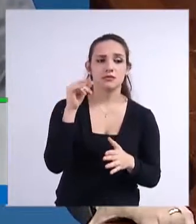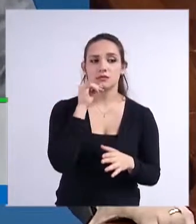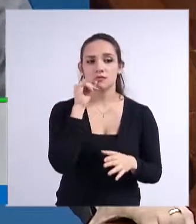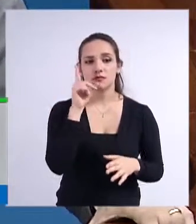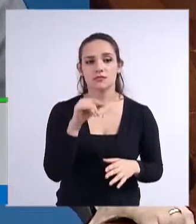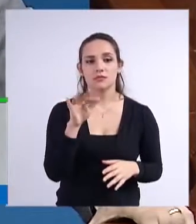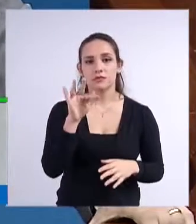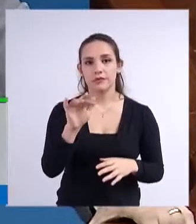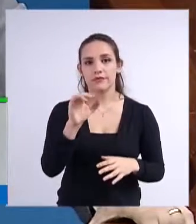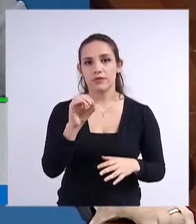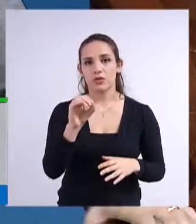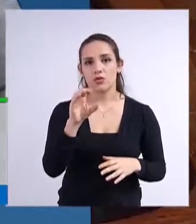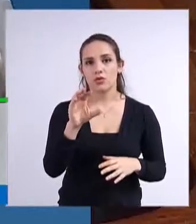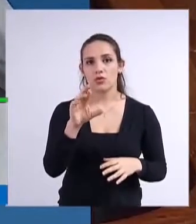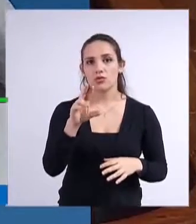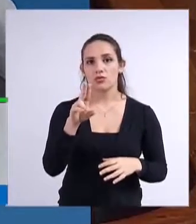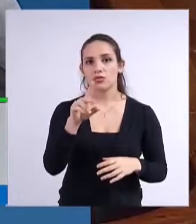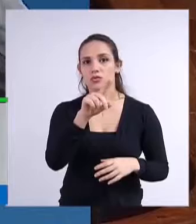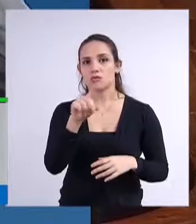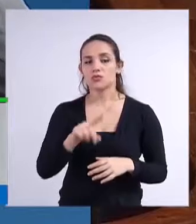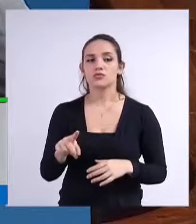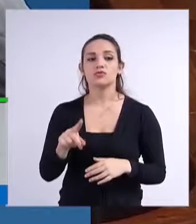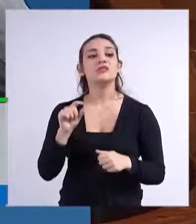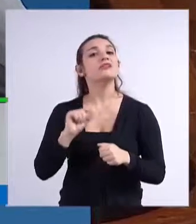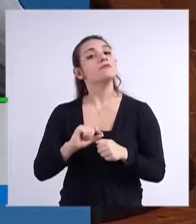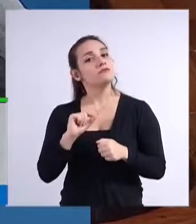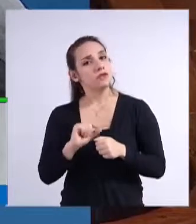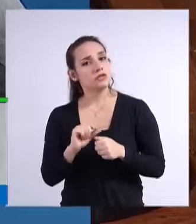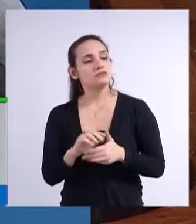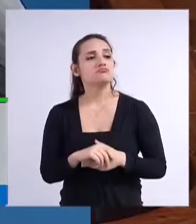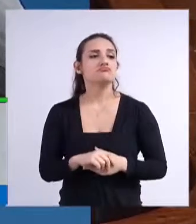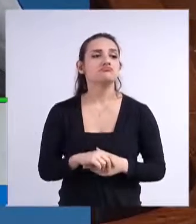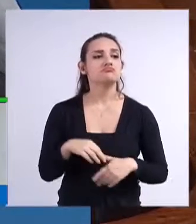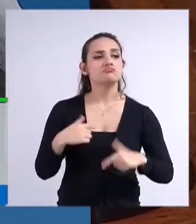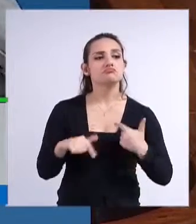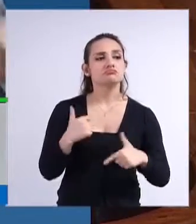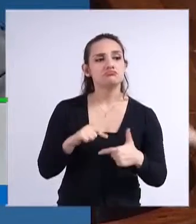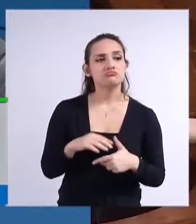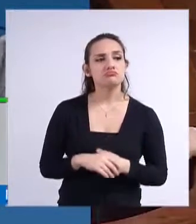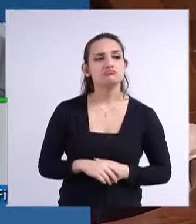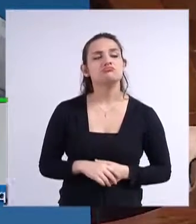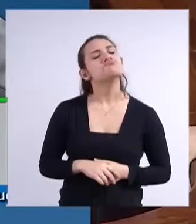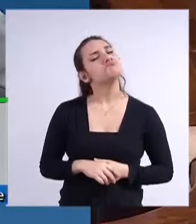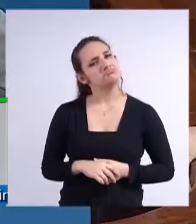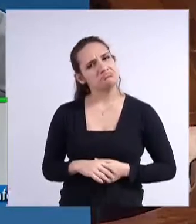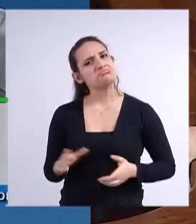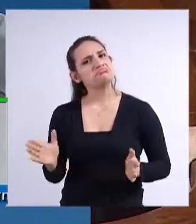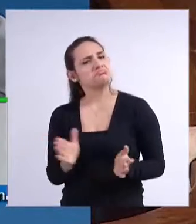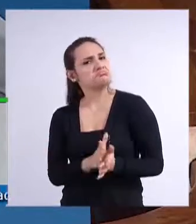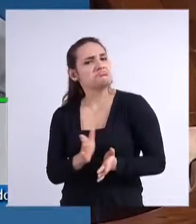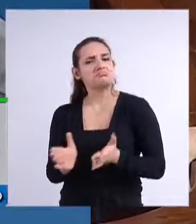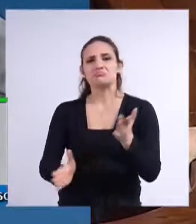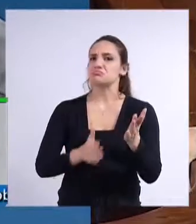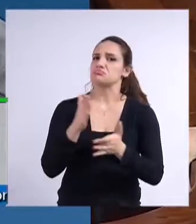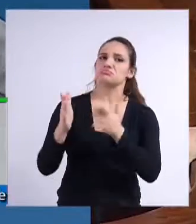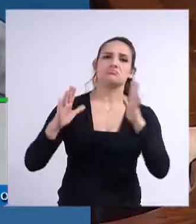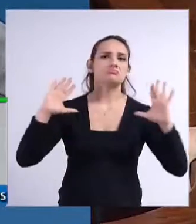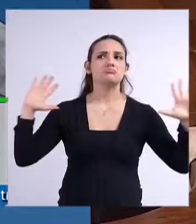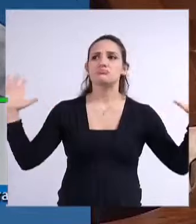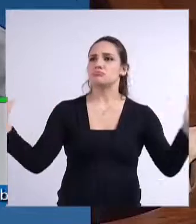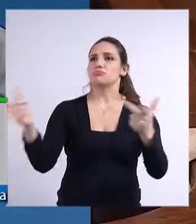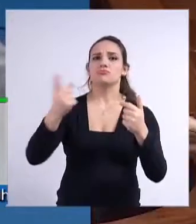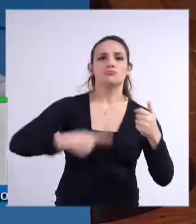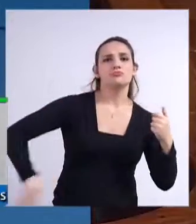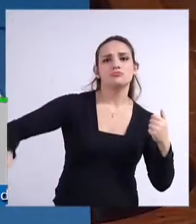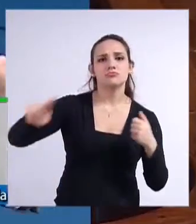da Fiocruz, que tem feito um trabalho incrível em todo o nosso